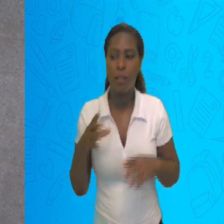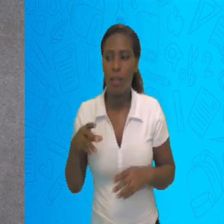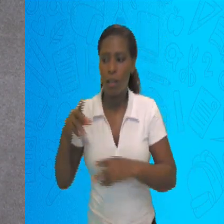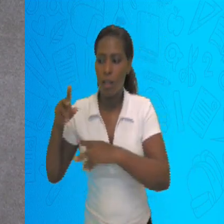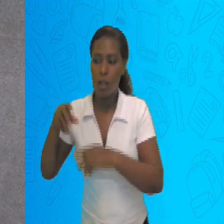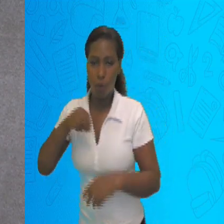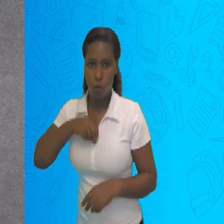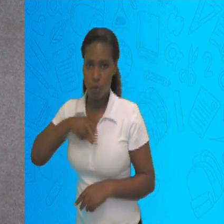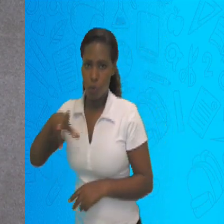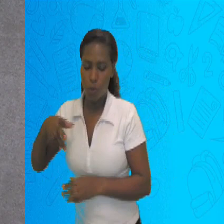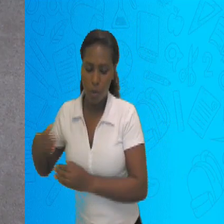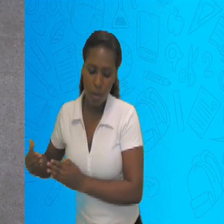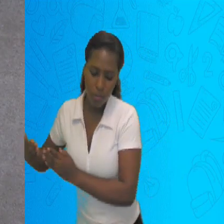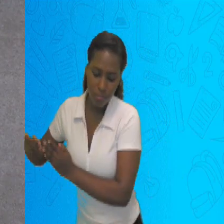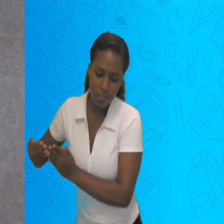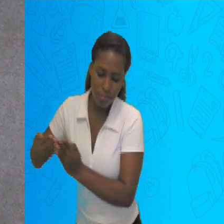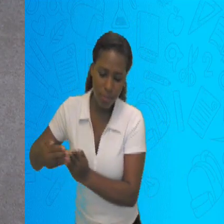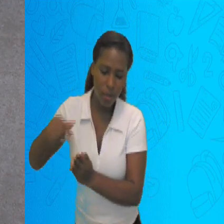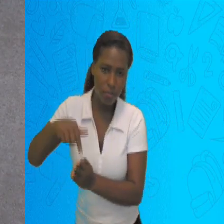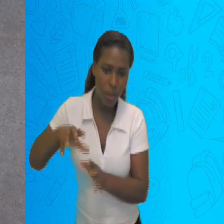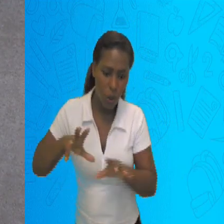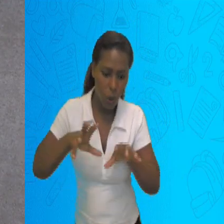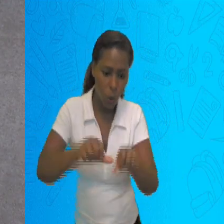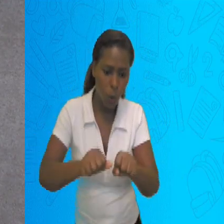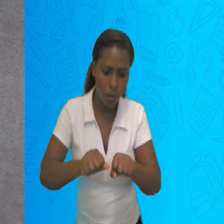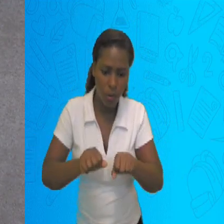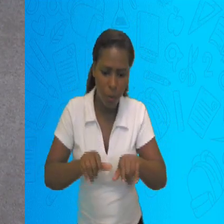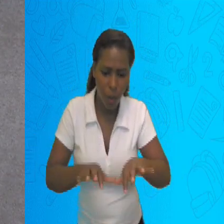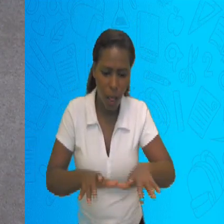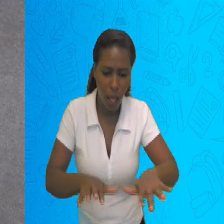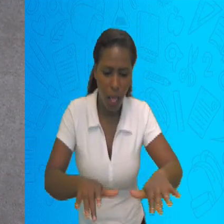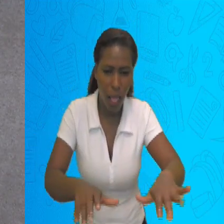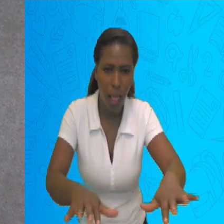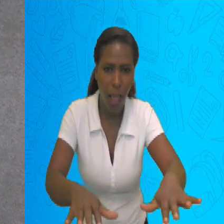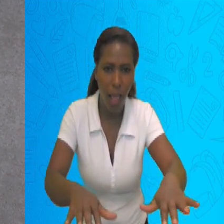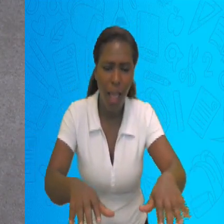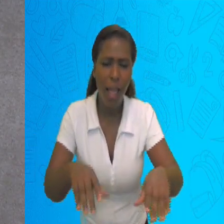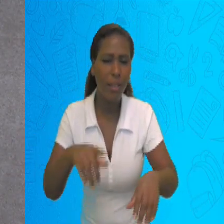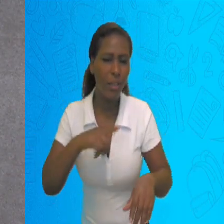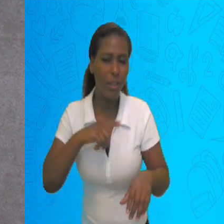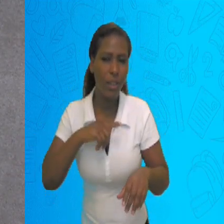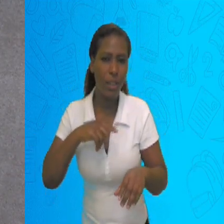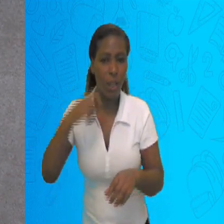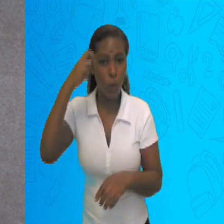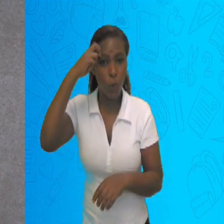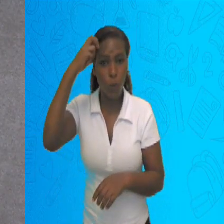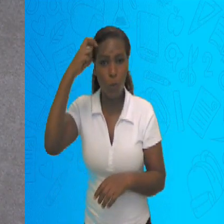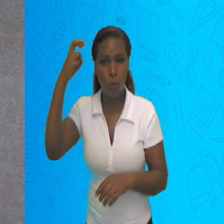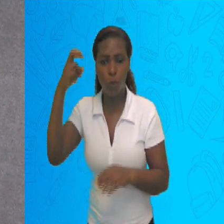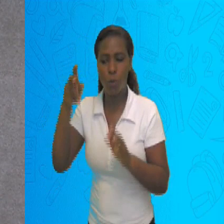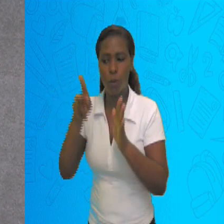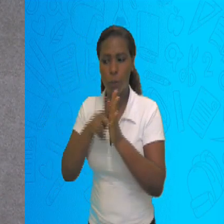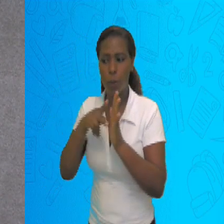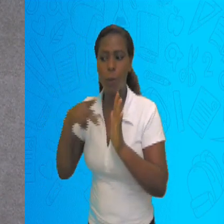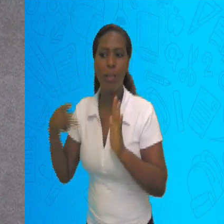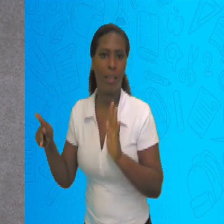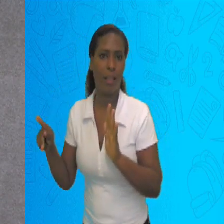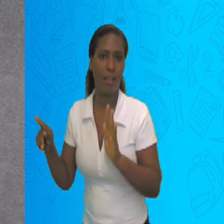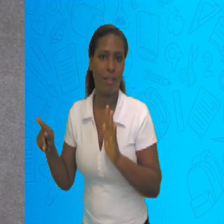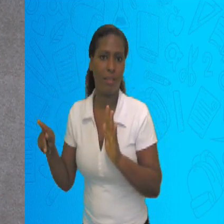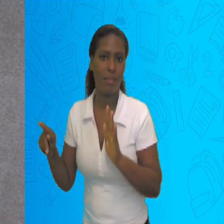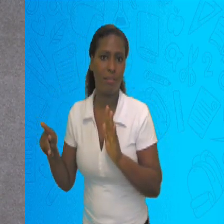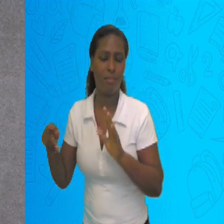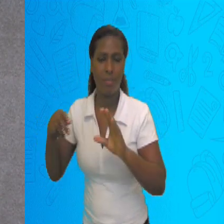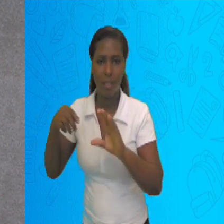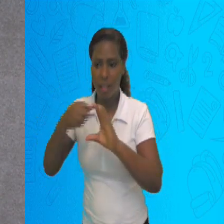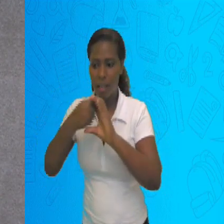eles vieram com características próprias, né, os colonizadores. Com isso, houve o desmatamento. Vamos ver a seguir